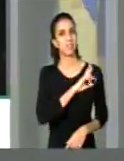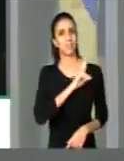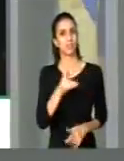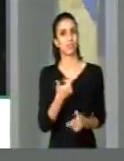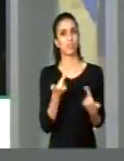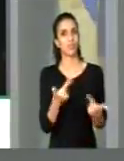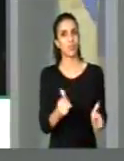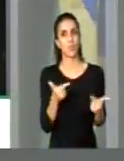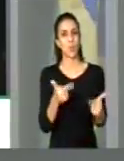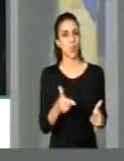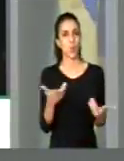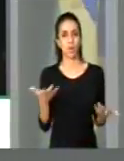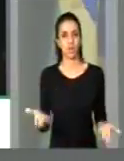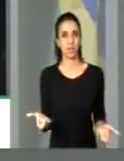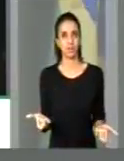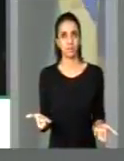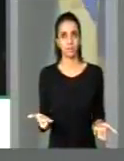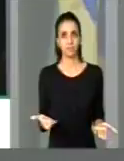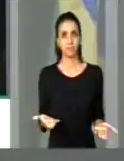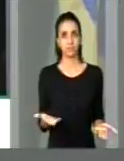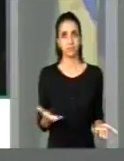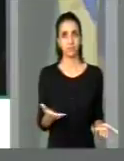esse modelo sindical vigente.